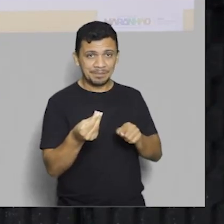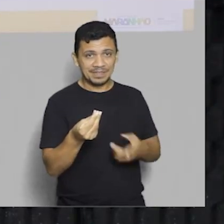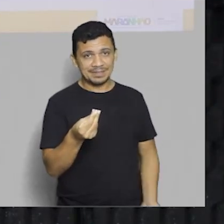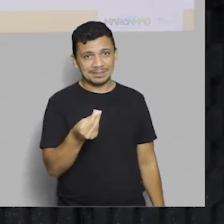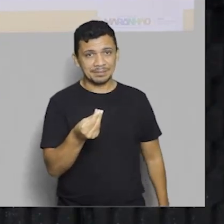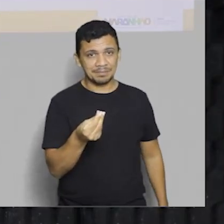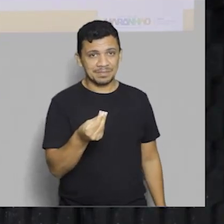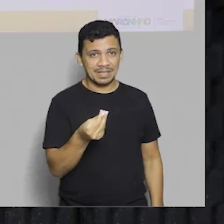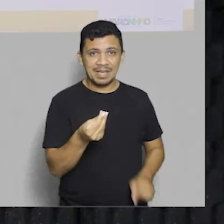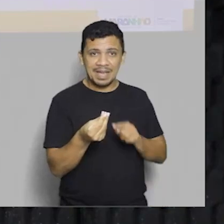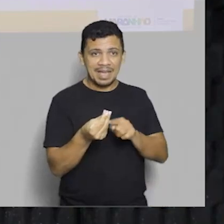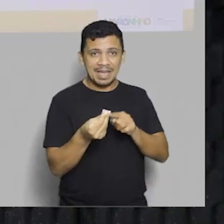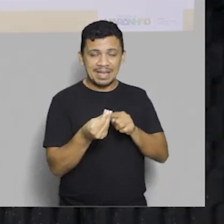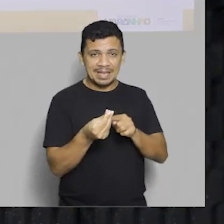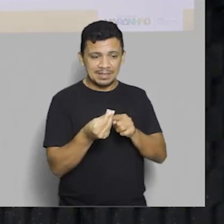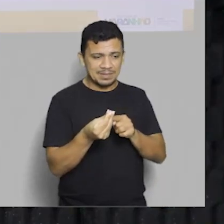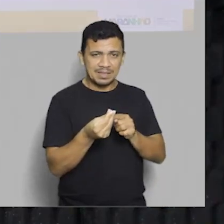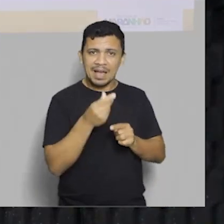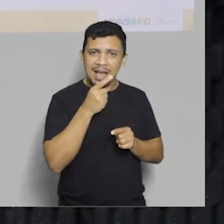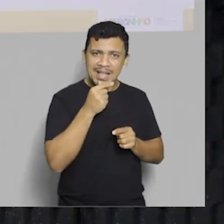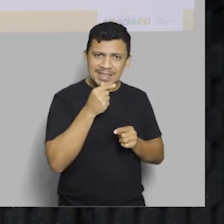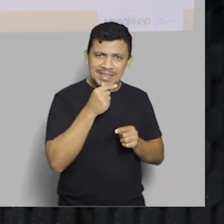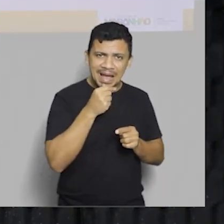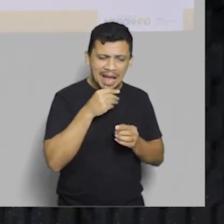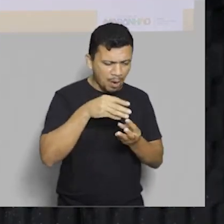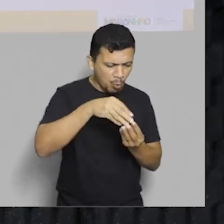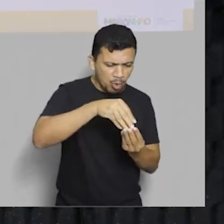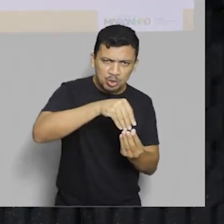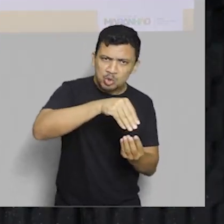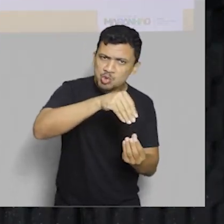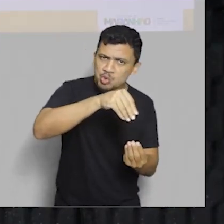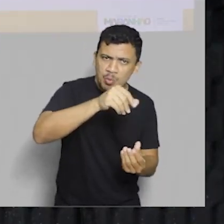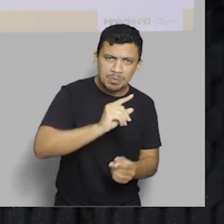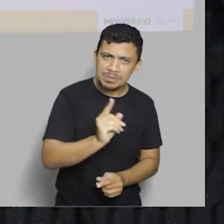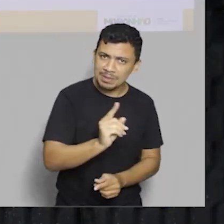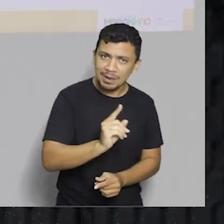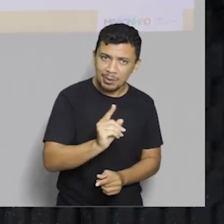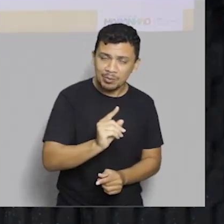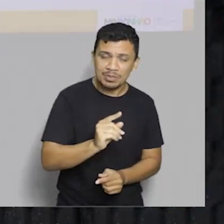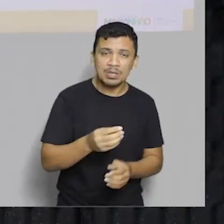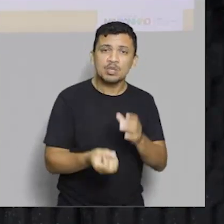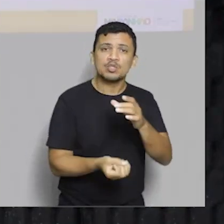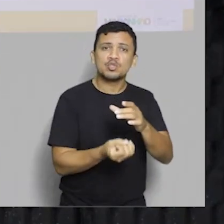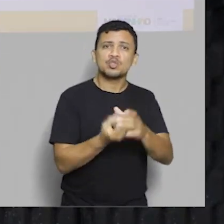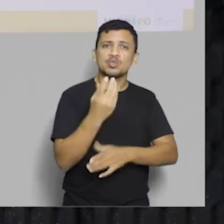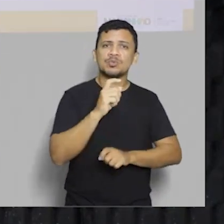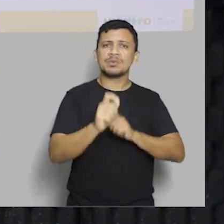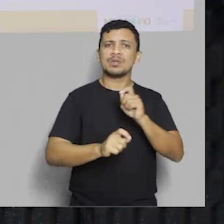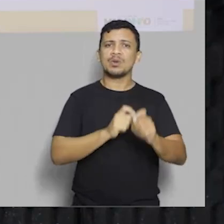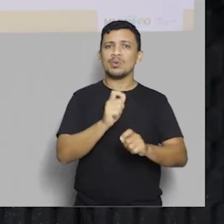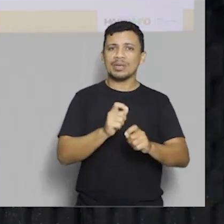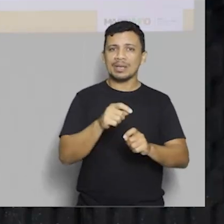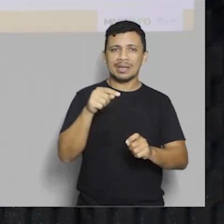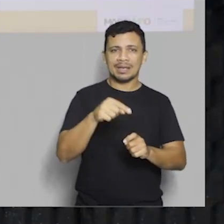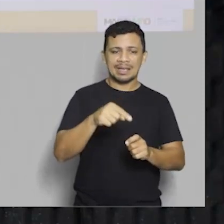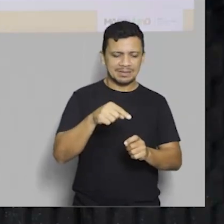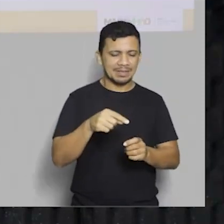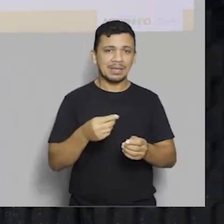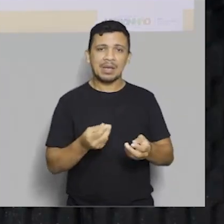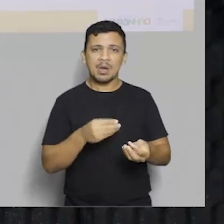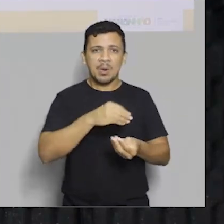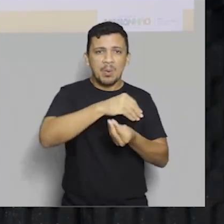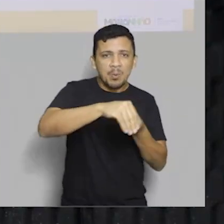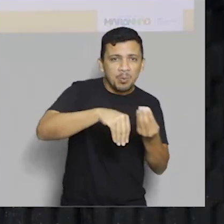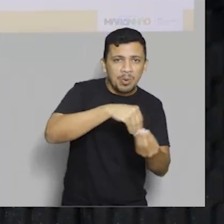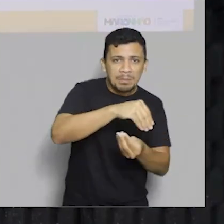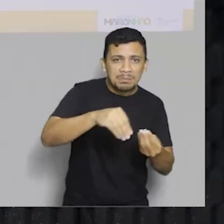ele não ser solúvel em água, eu vou ter a formação de uma suspensão. Então, isso vai